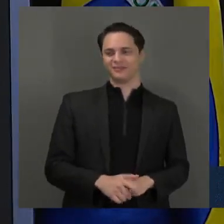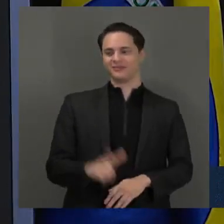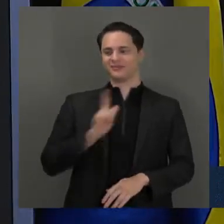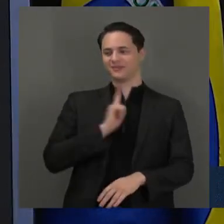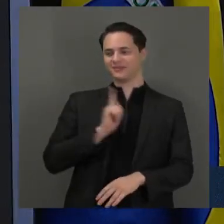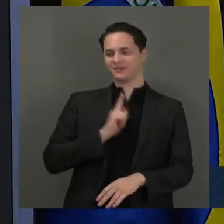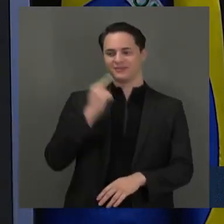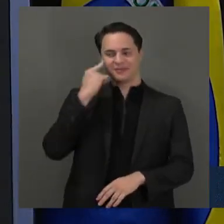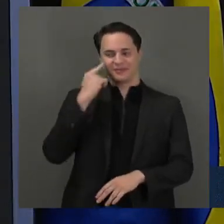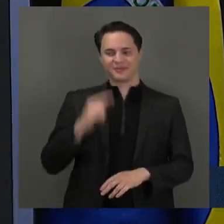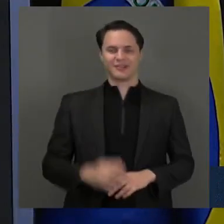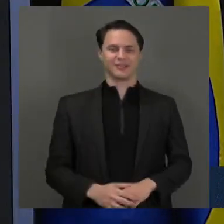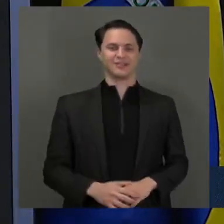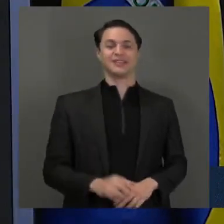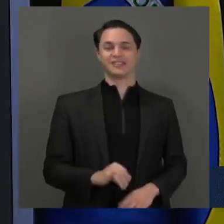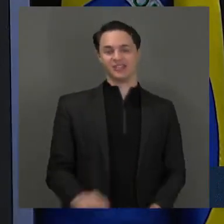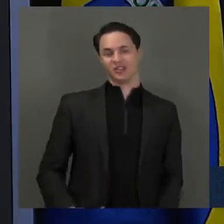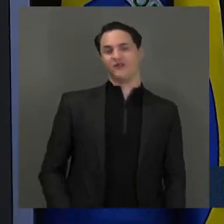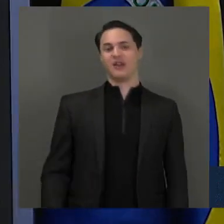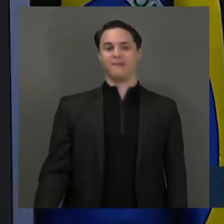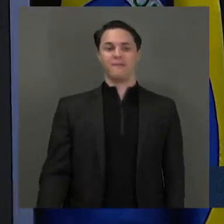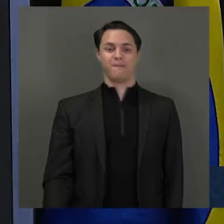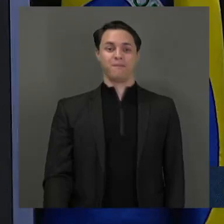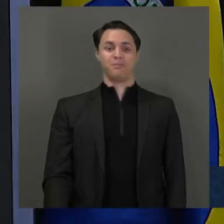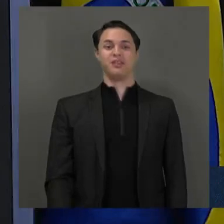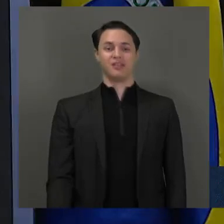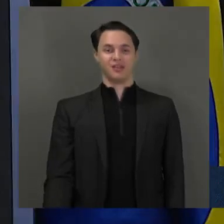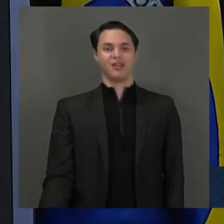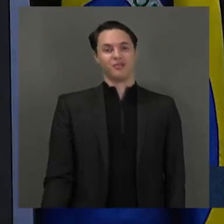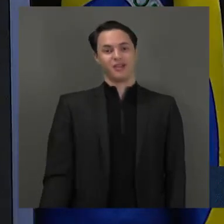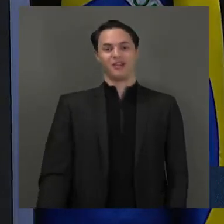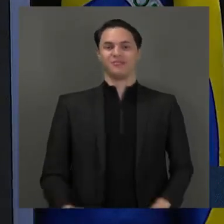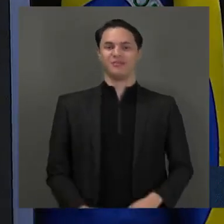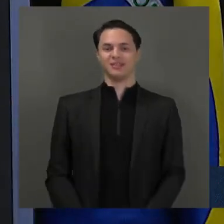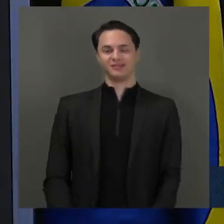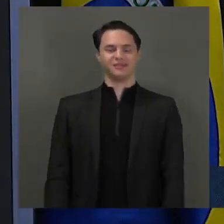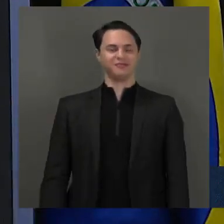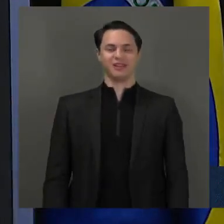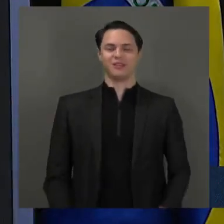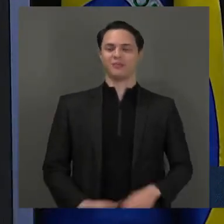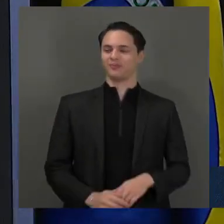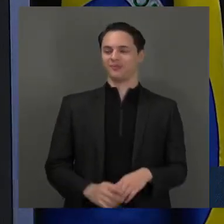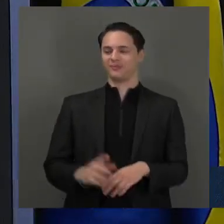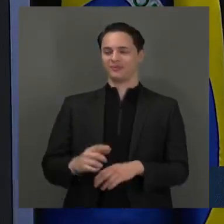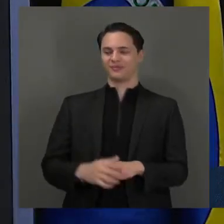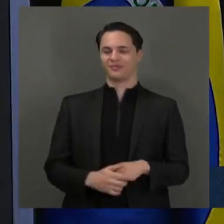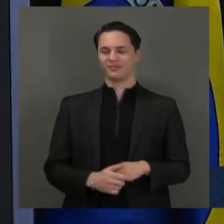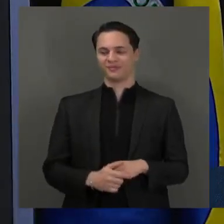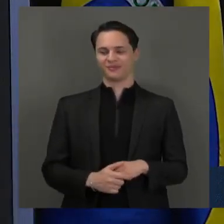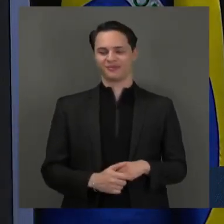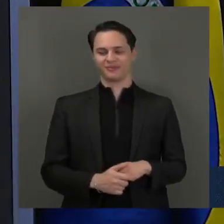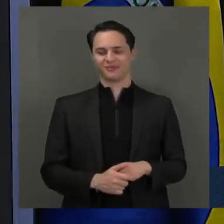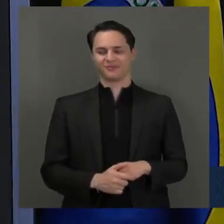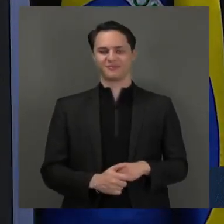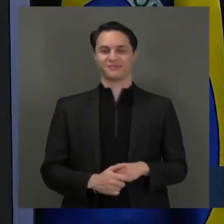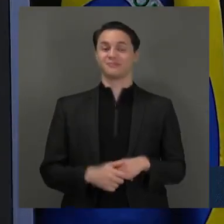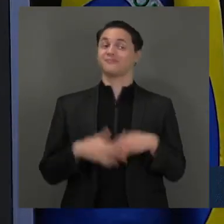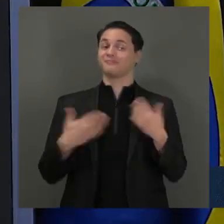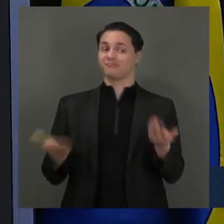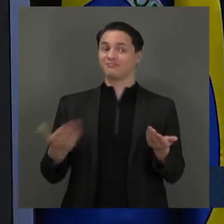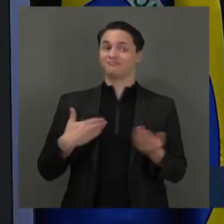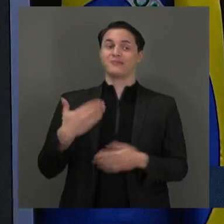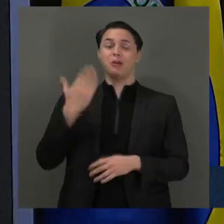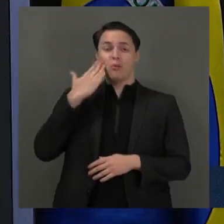ministro do Desenvolvimento, Indústria, Comércio e Serviços, Geraldo Alckmin, pela apresentação do Plano Nacional